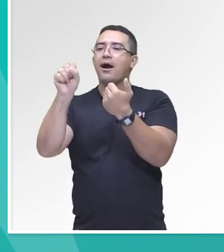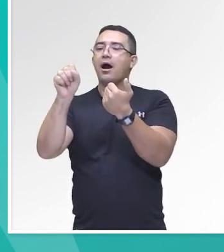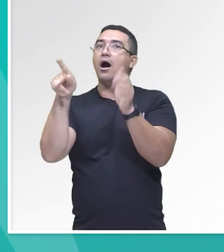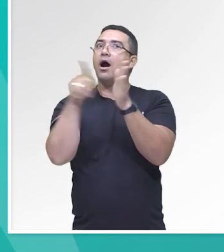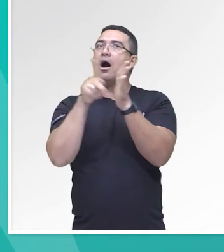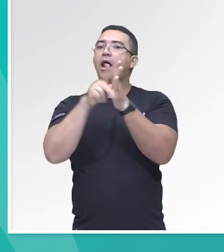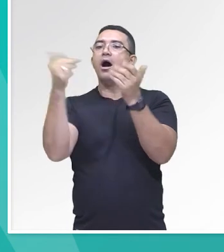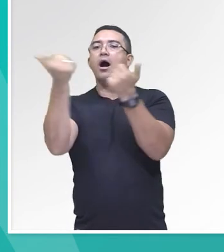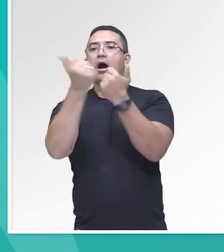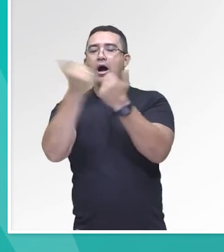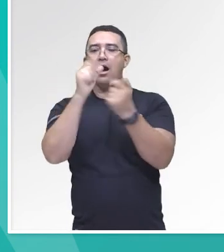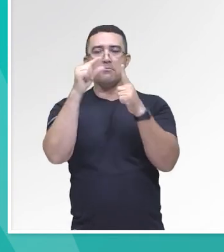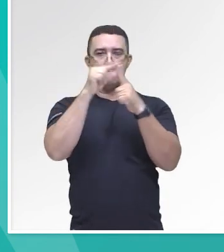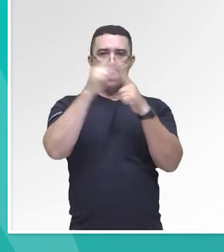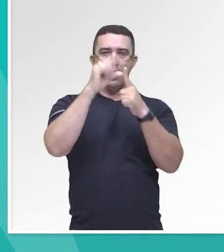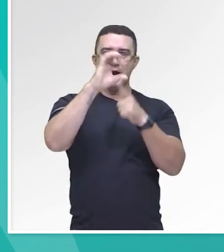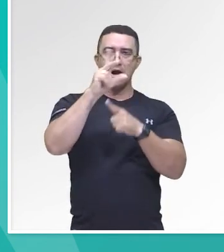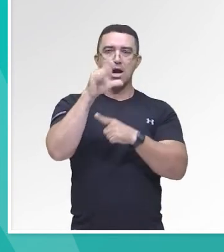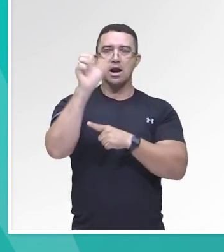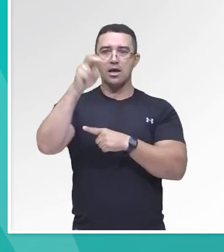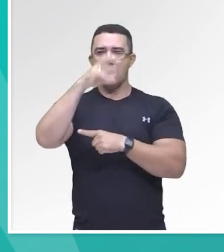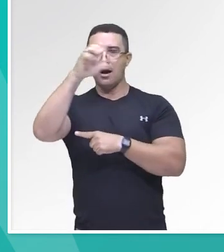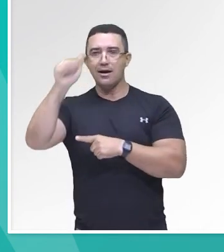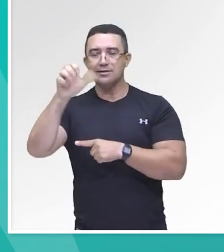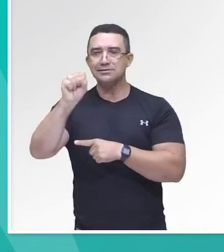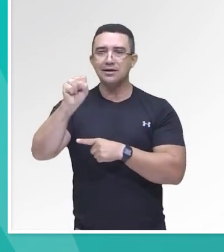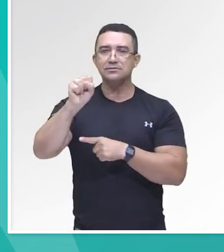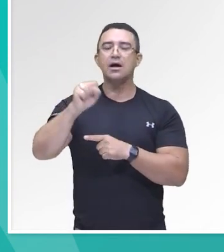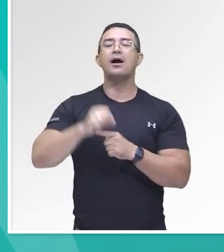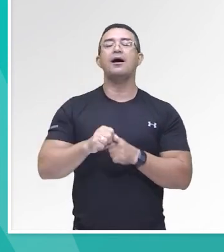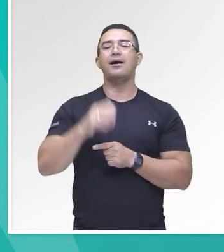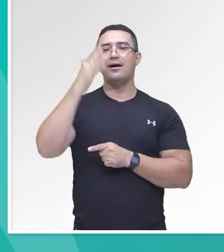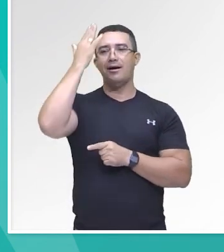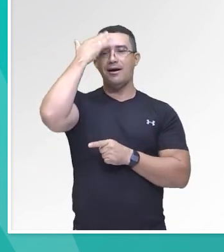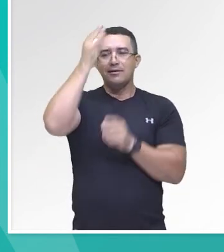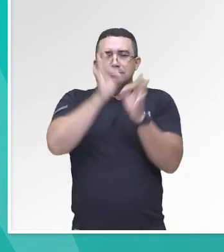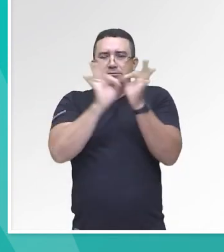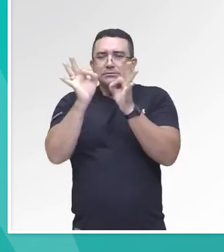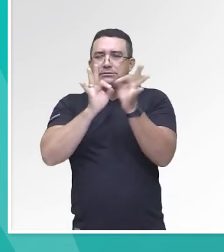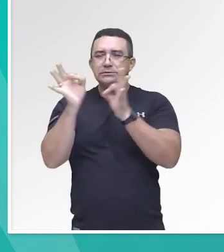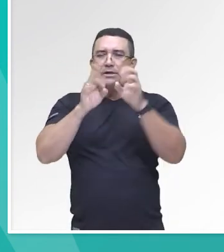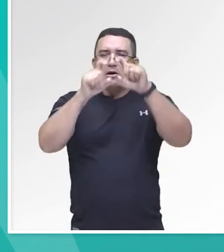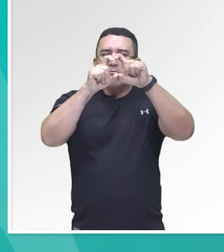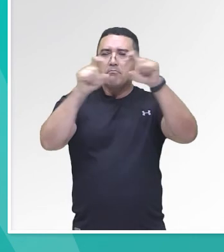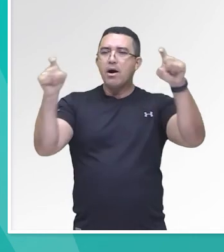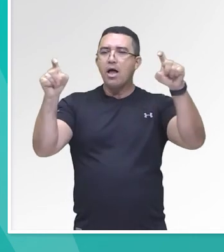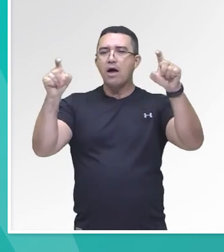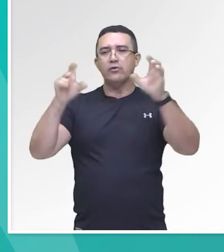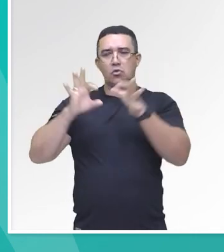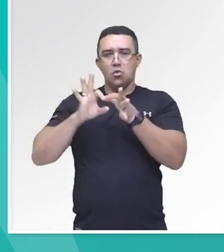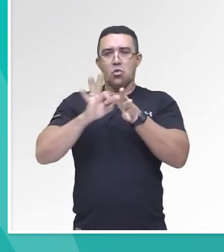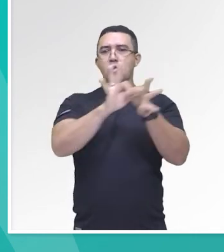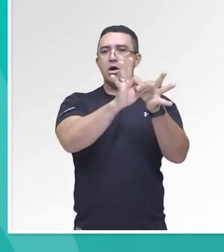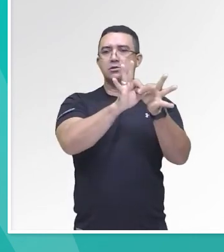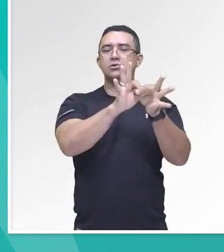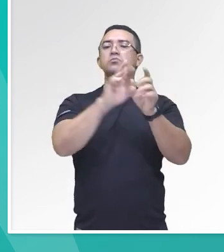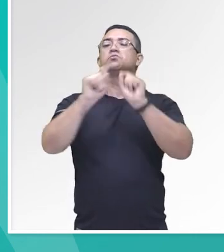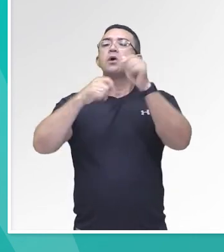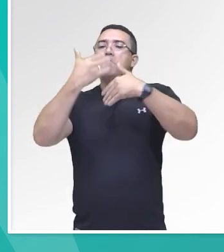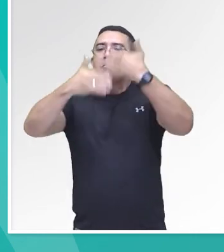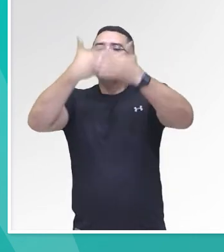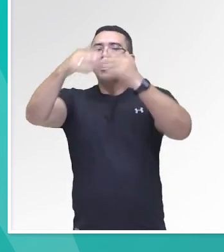crianças. Então, percebam aqui que eu construí e fiz um parágrafo coeso pelo processo